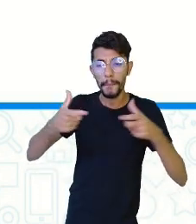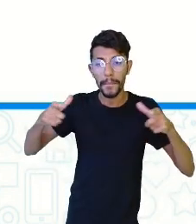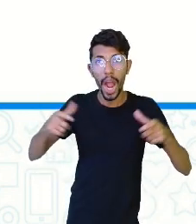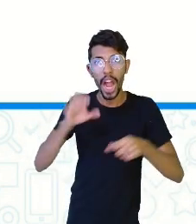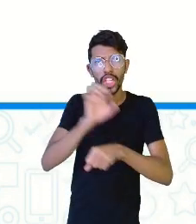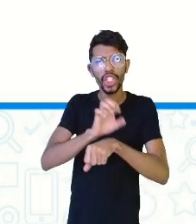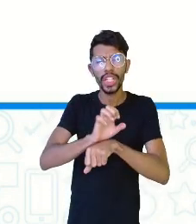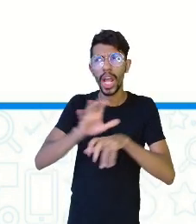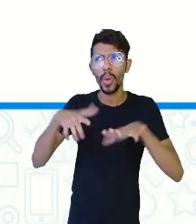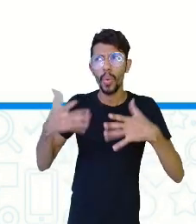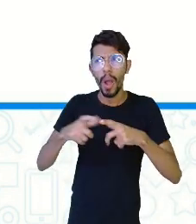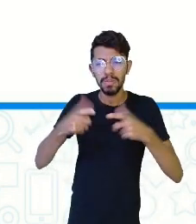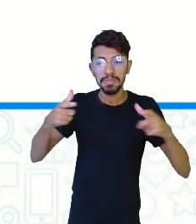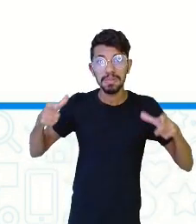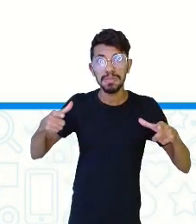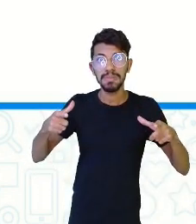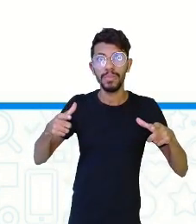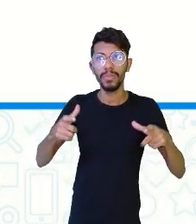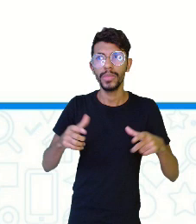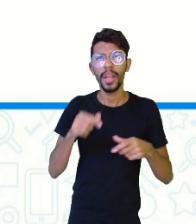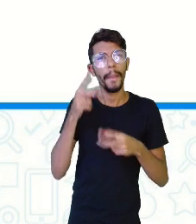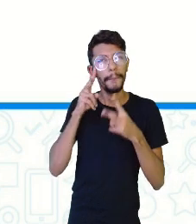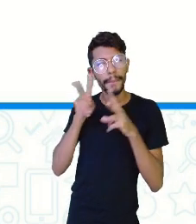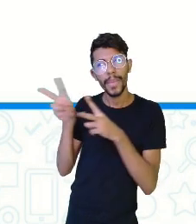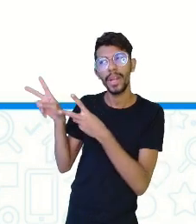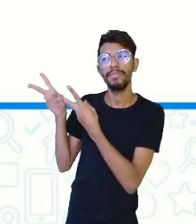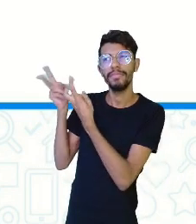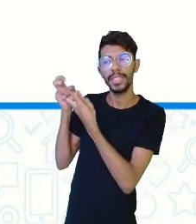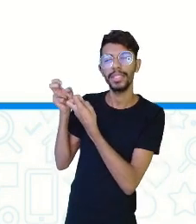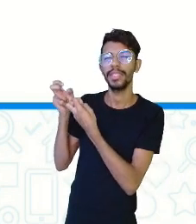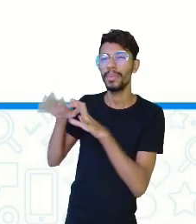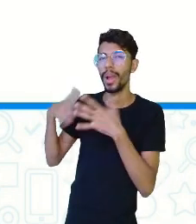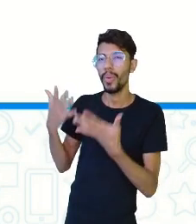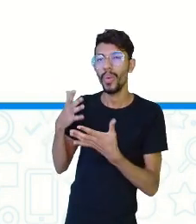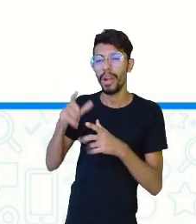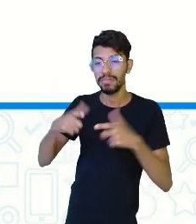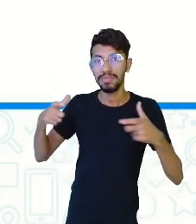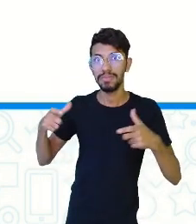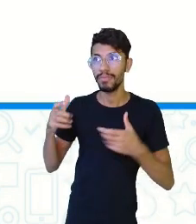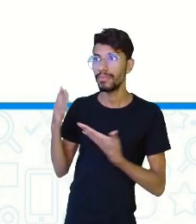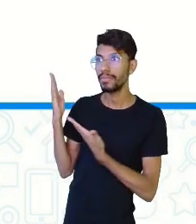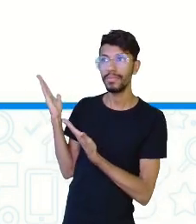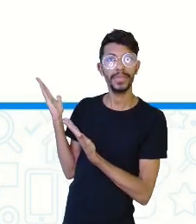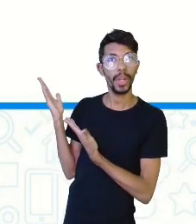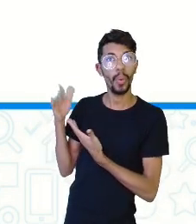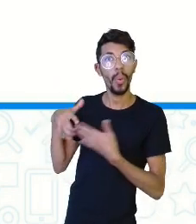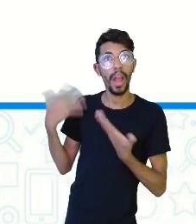me dizer? Dá aquela observada e me diz qual é o maior estado aí. É o estado da